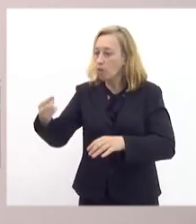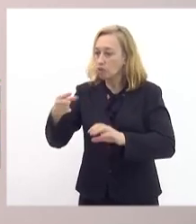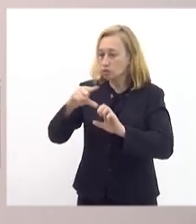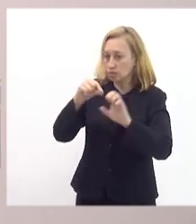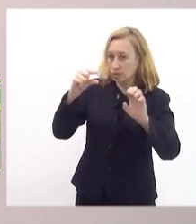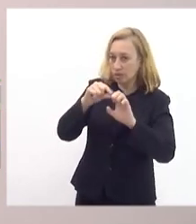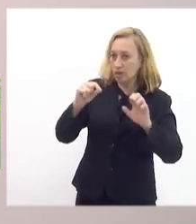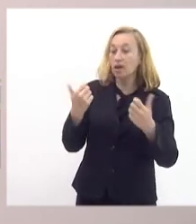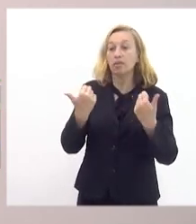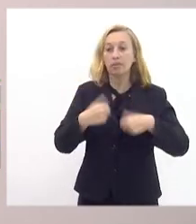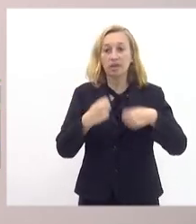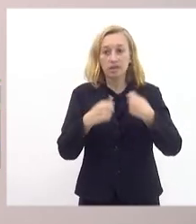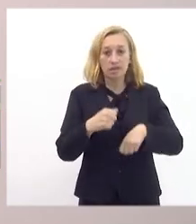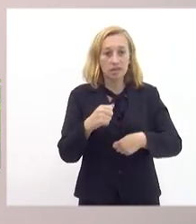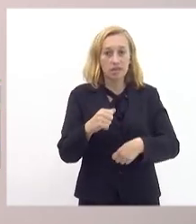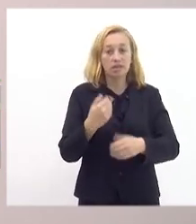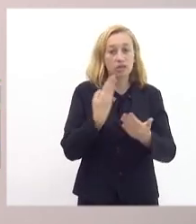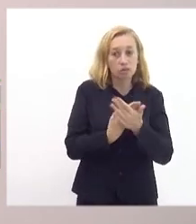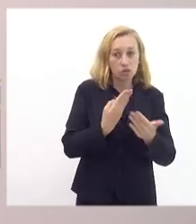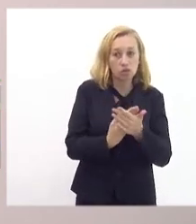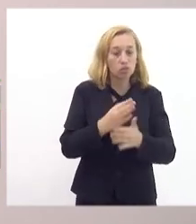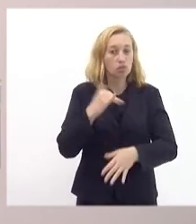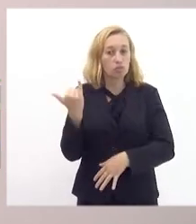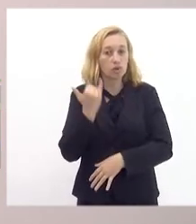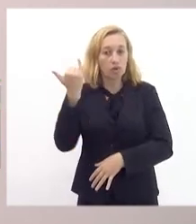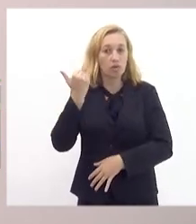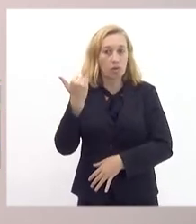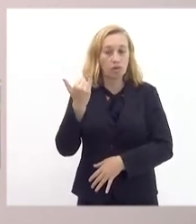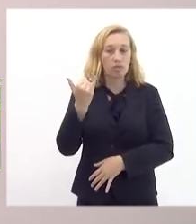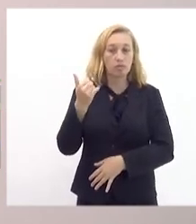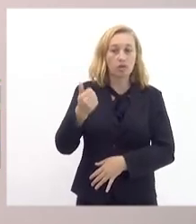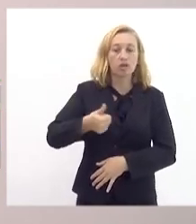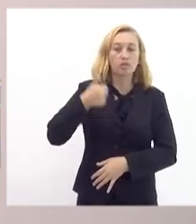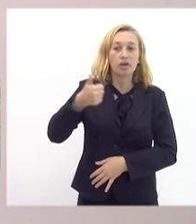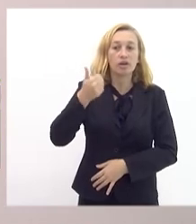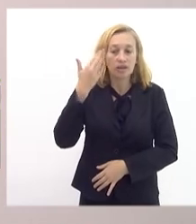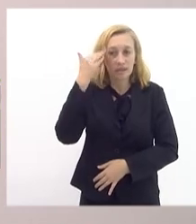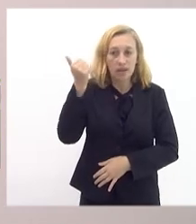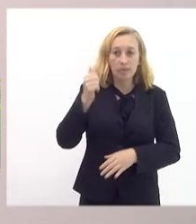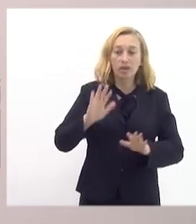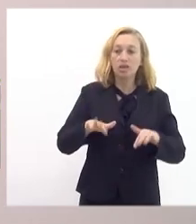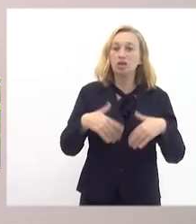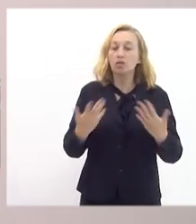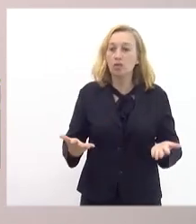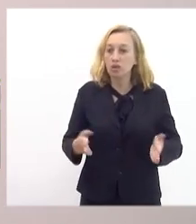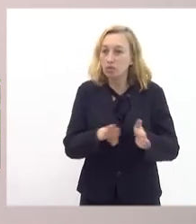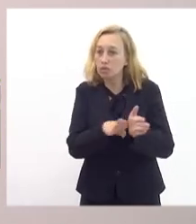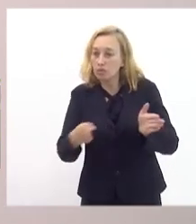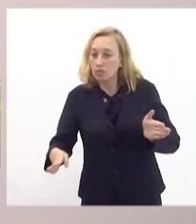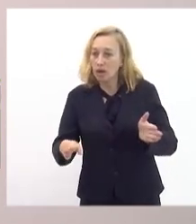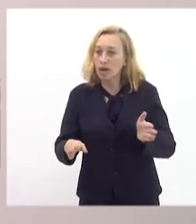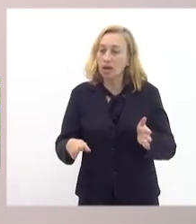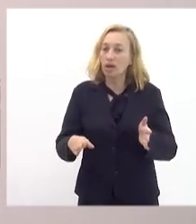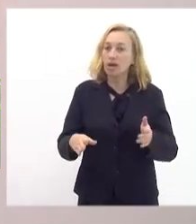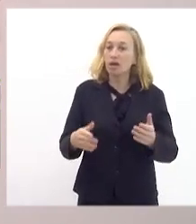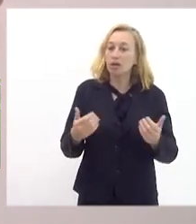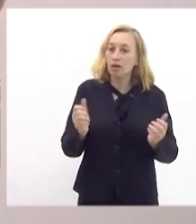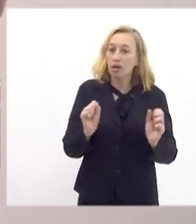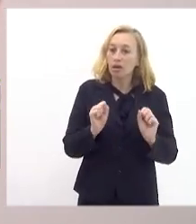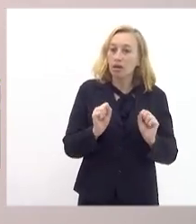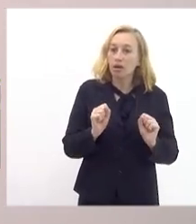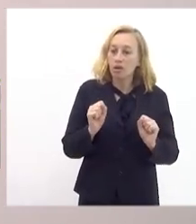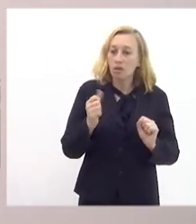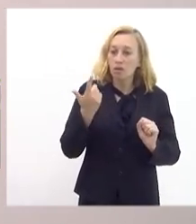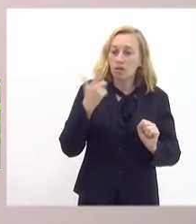eu acho que tem que ter o discernimento de saber o quanto a baía comporta ainda de poluição sem